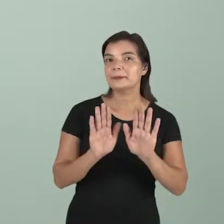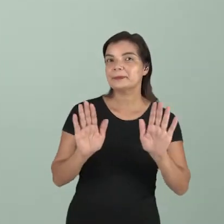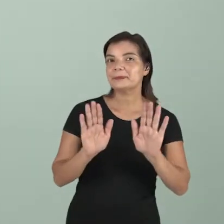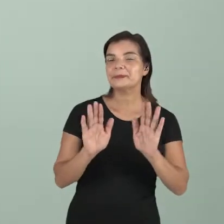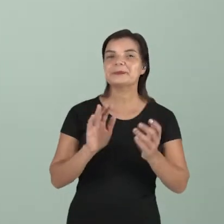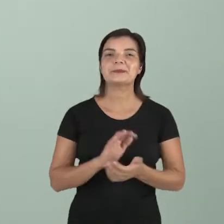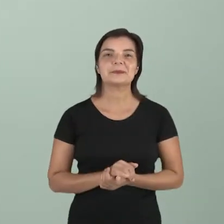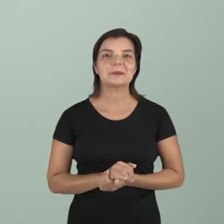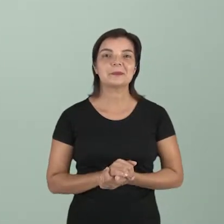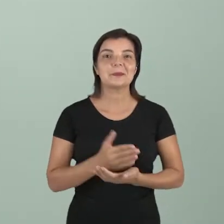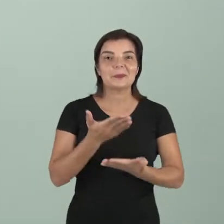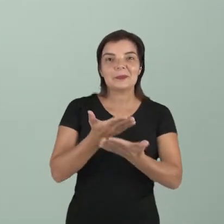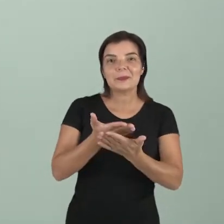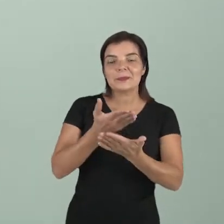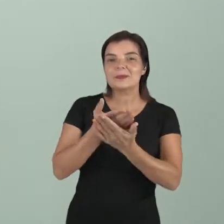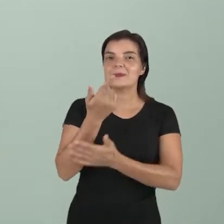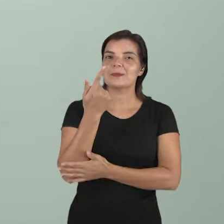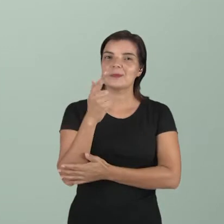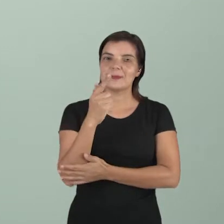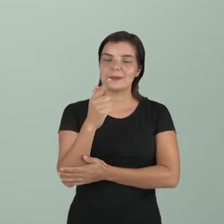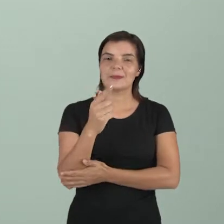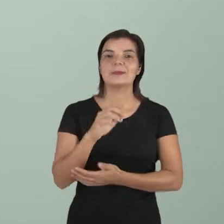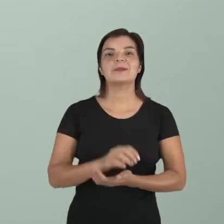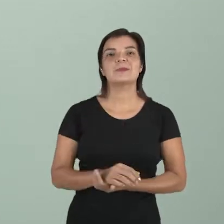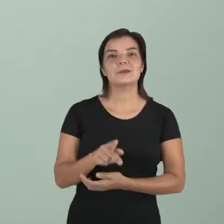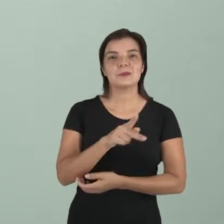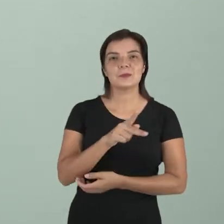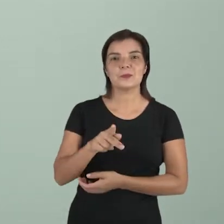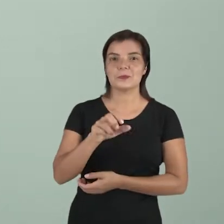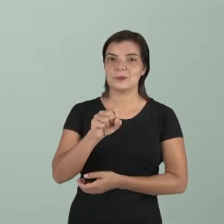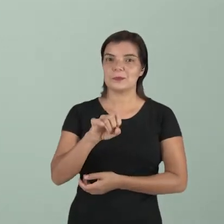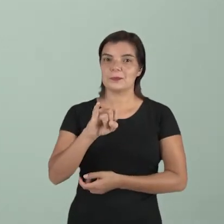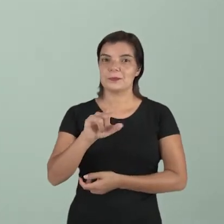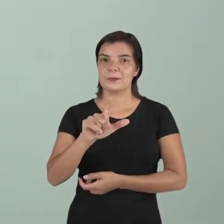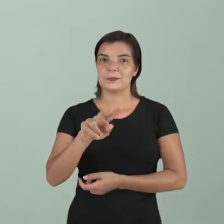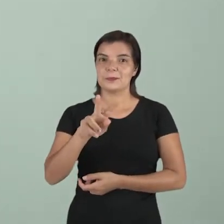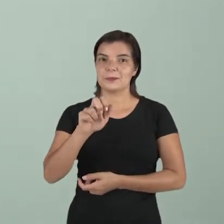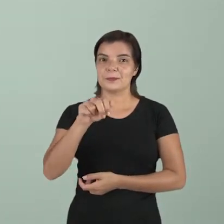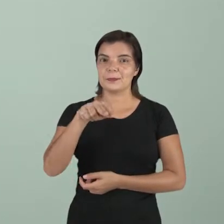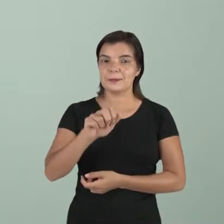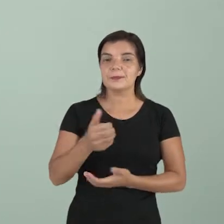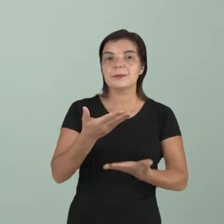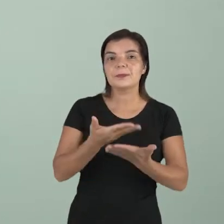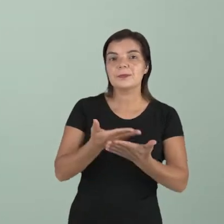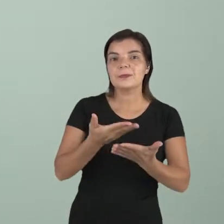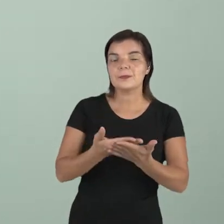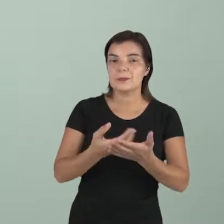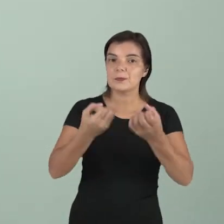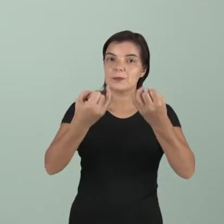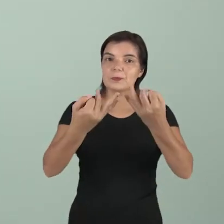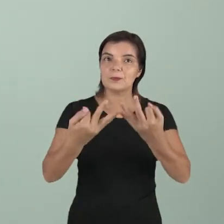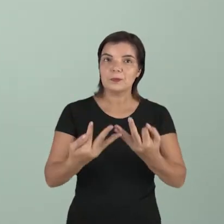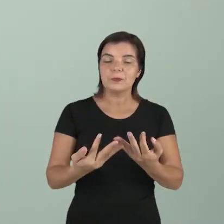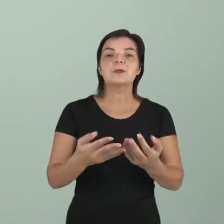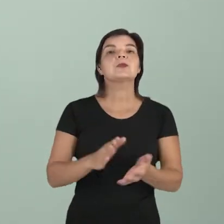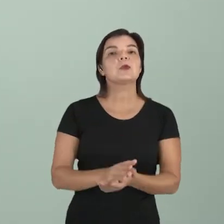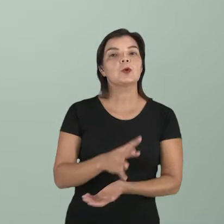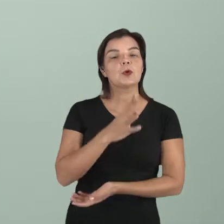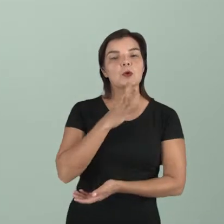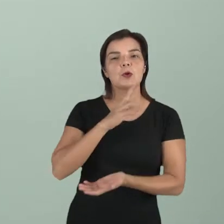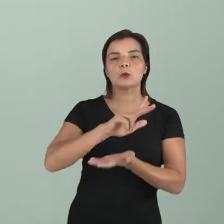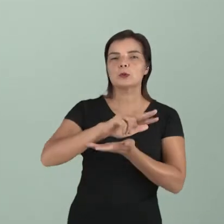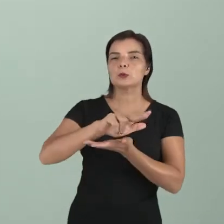Olá, pessoal! Vamos iniciar mais uma aula de Geografia. Eu sou a professora Silvana e hoje nós vamos falar sobre o reconhecimento